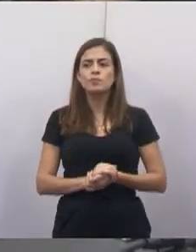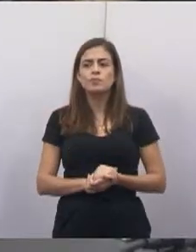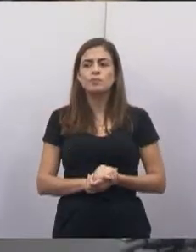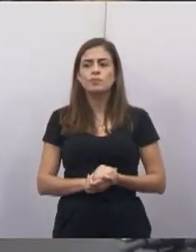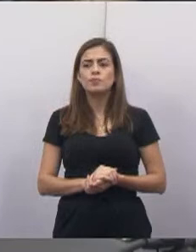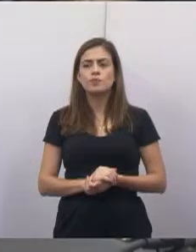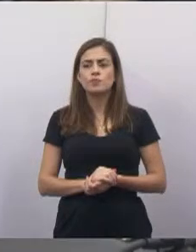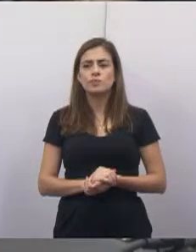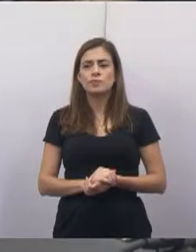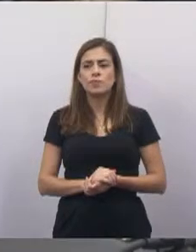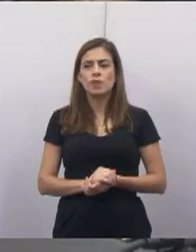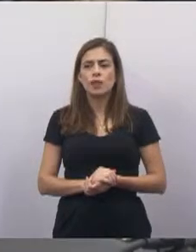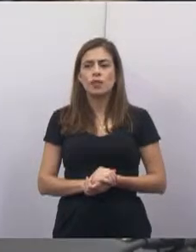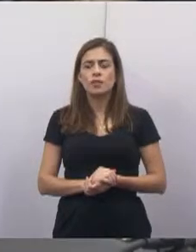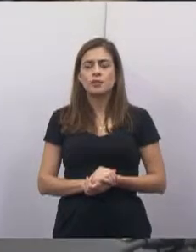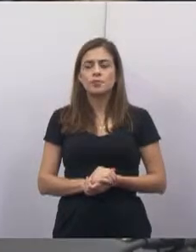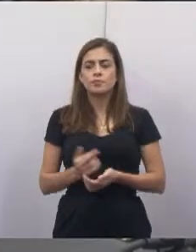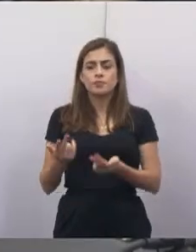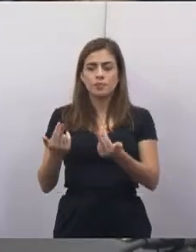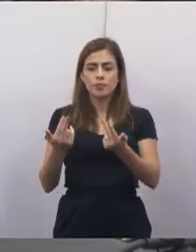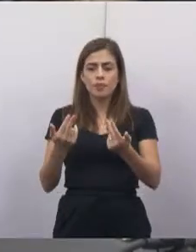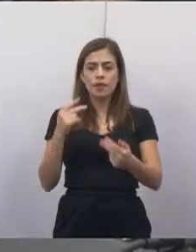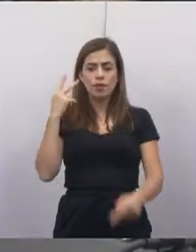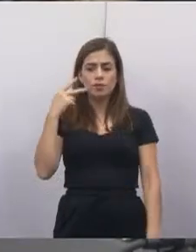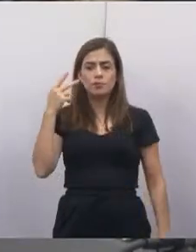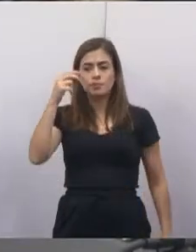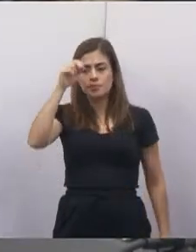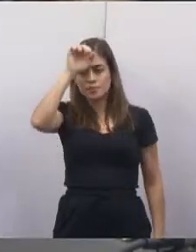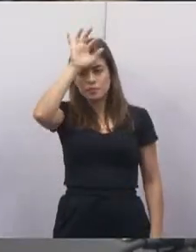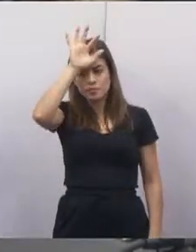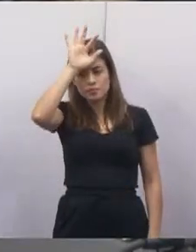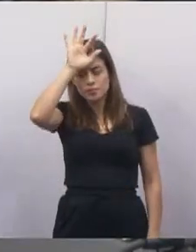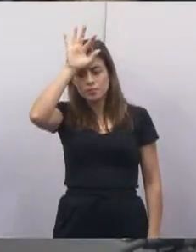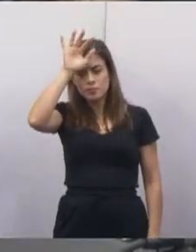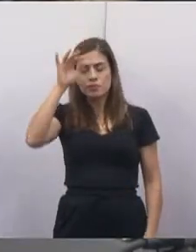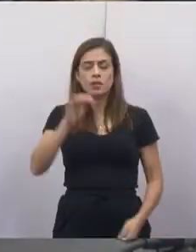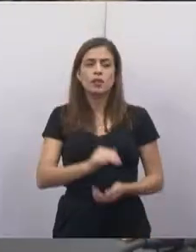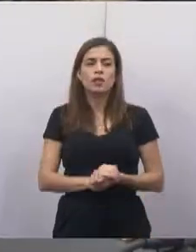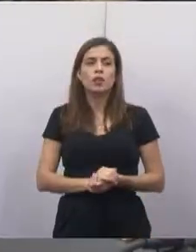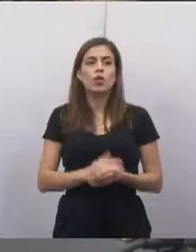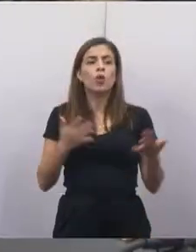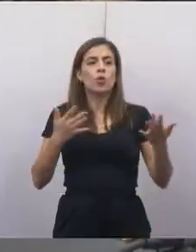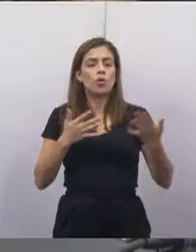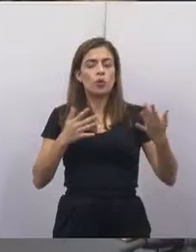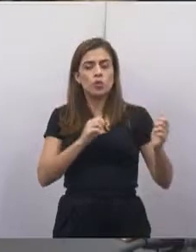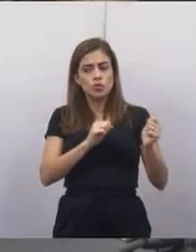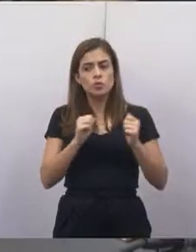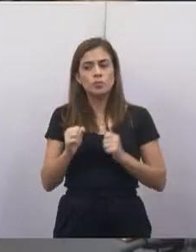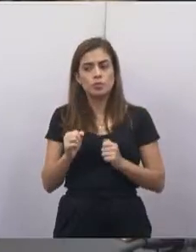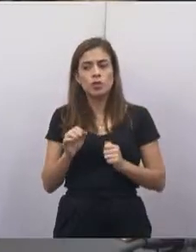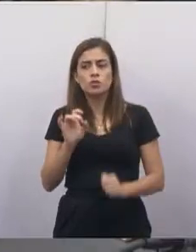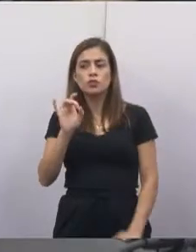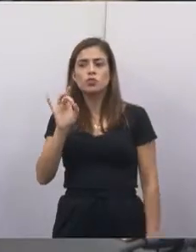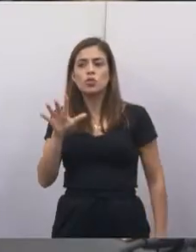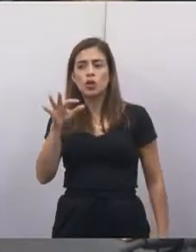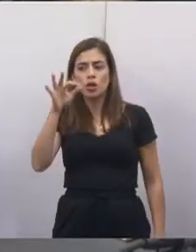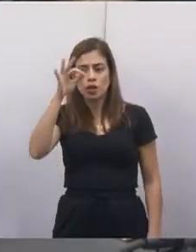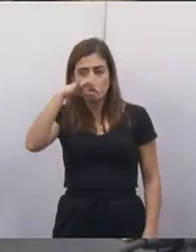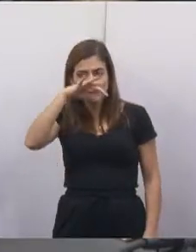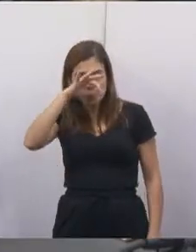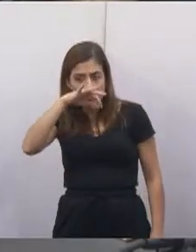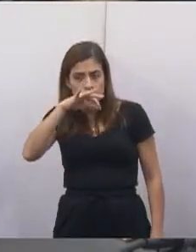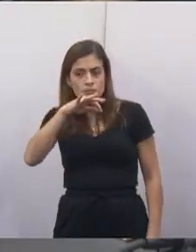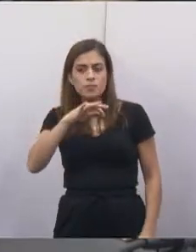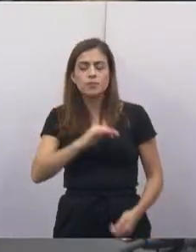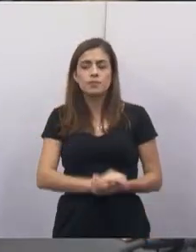né? Como o vereador Rodrigo Salomão falou, hoje sim nós podemos dizer que se trata de uma gripezinha, mas